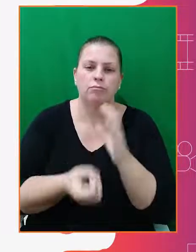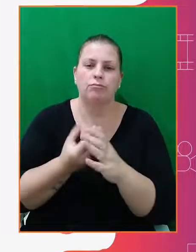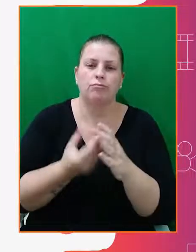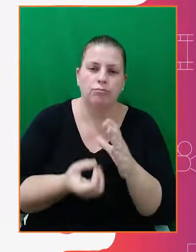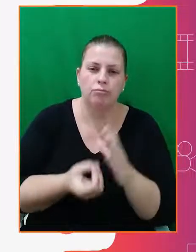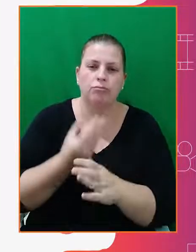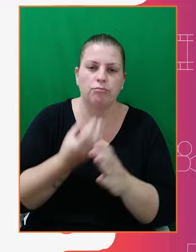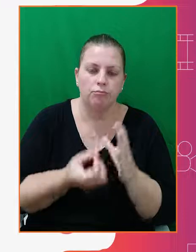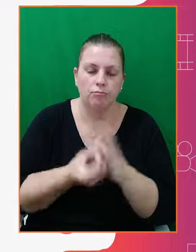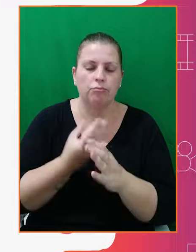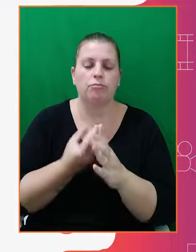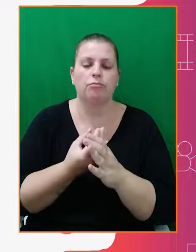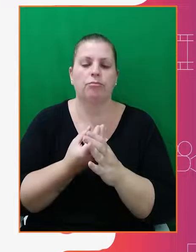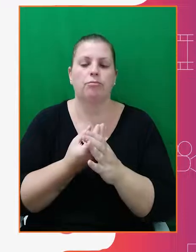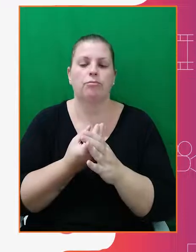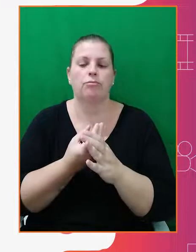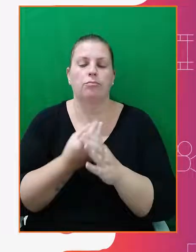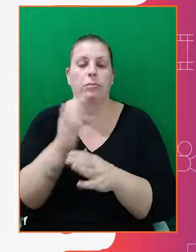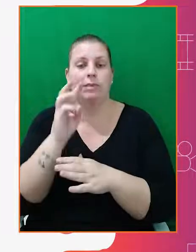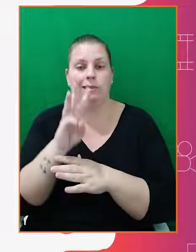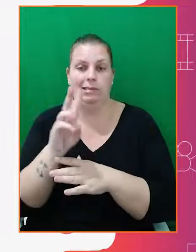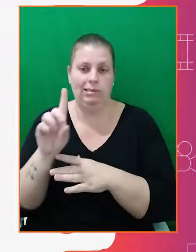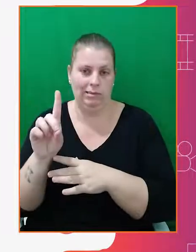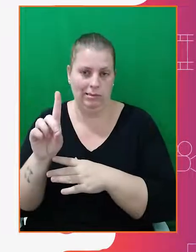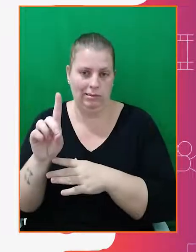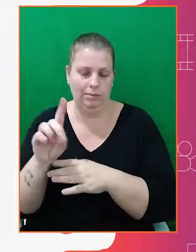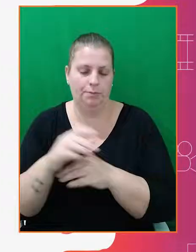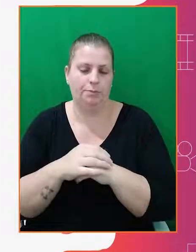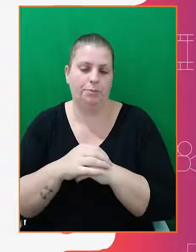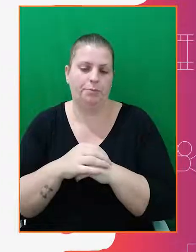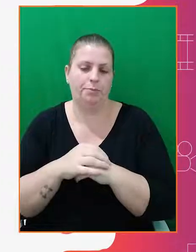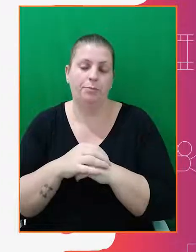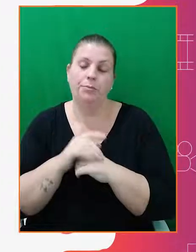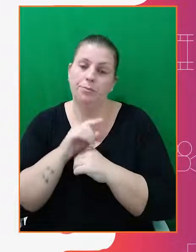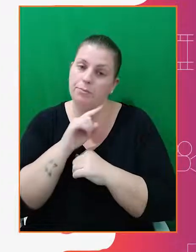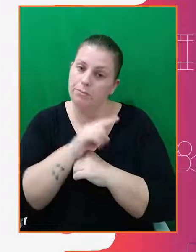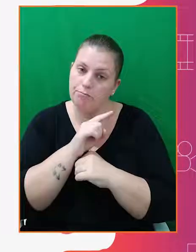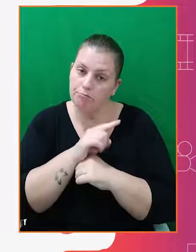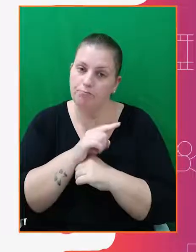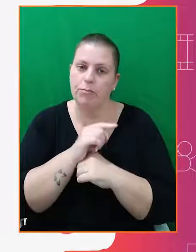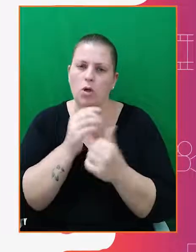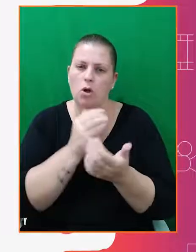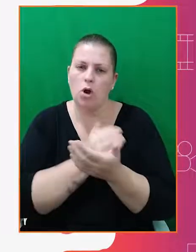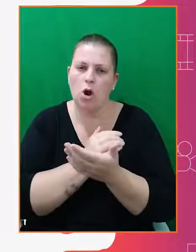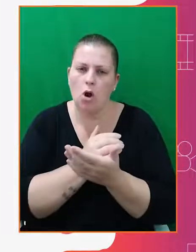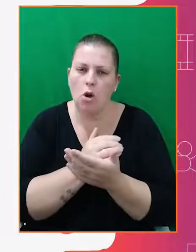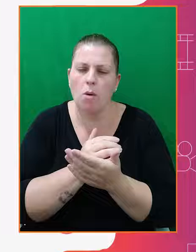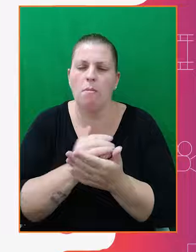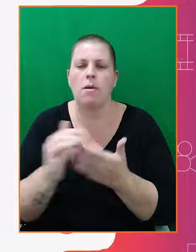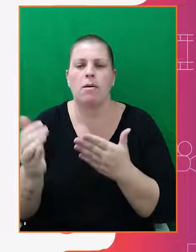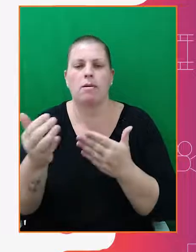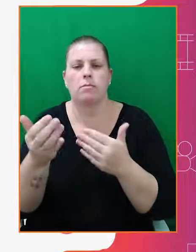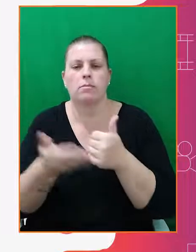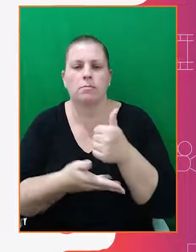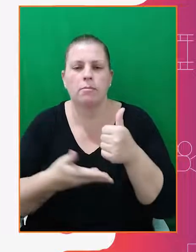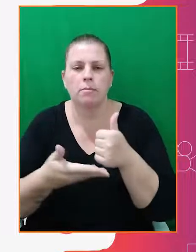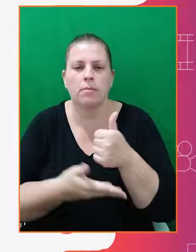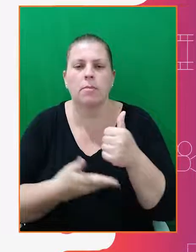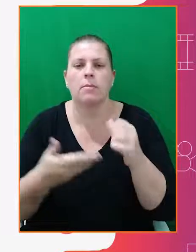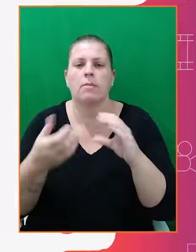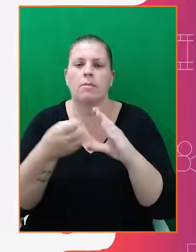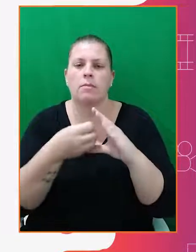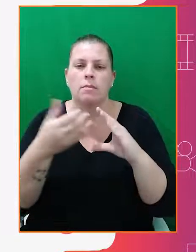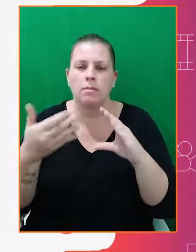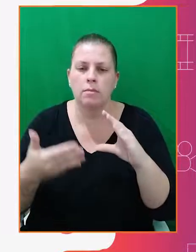a fazer a produção mesmo do 3D. É a partir da modelagem que se começa a desenvolver também os primeiros